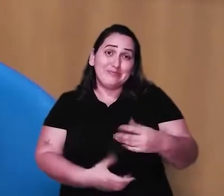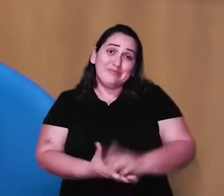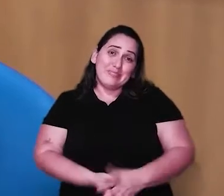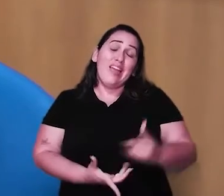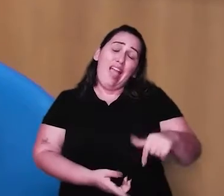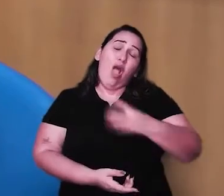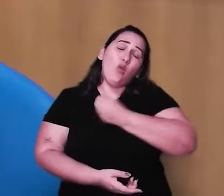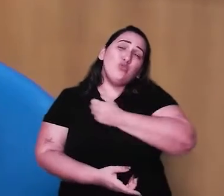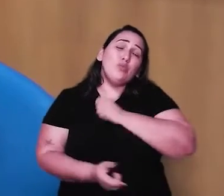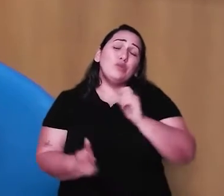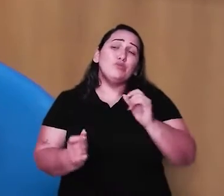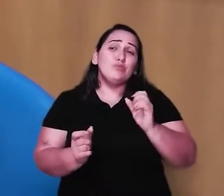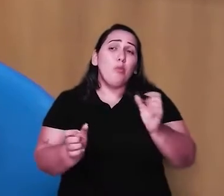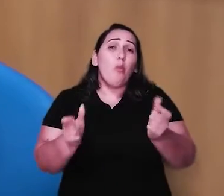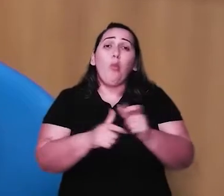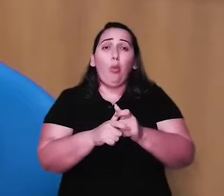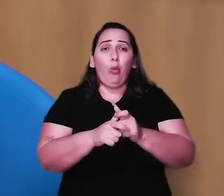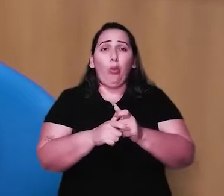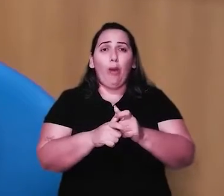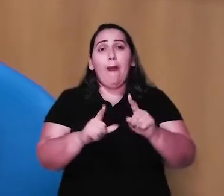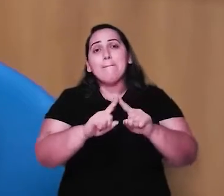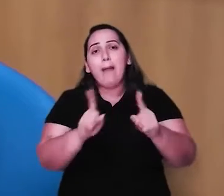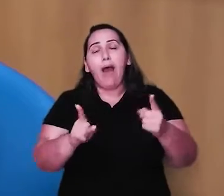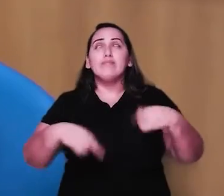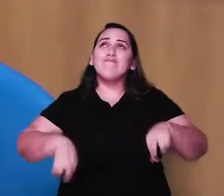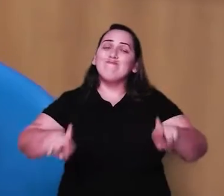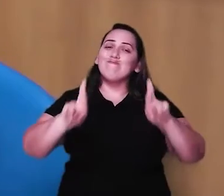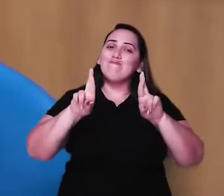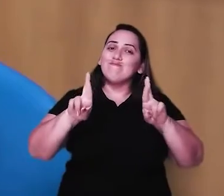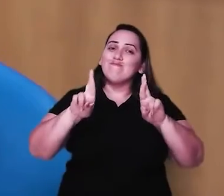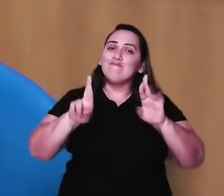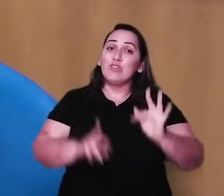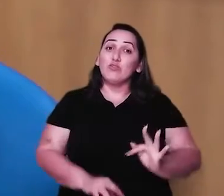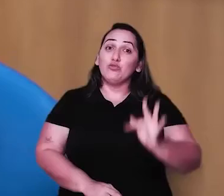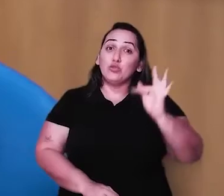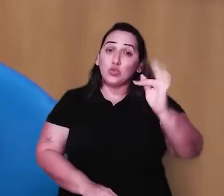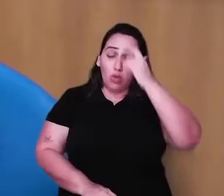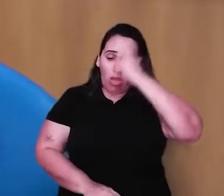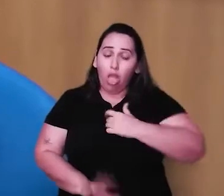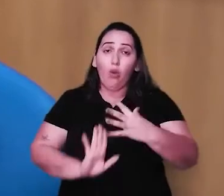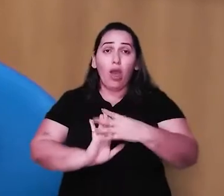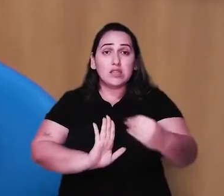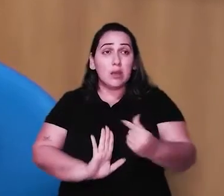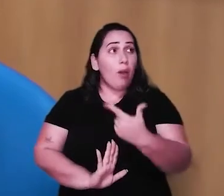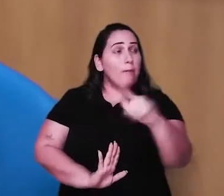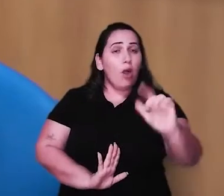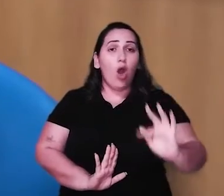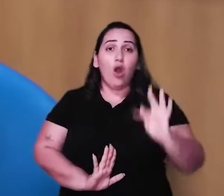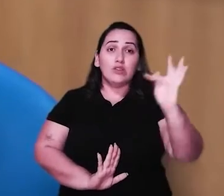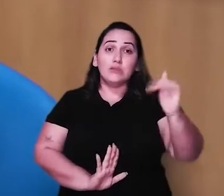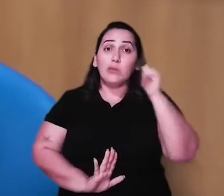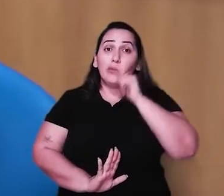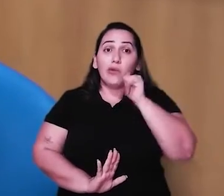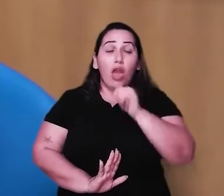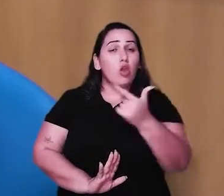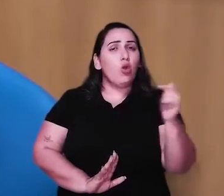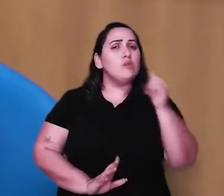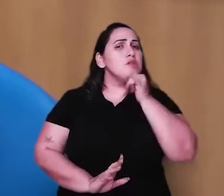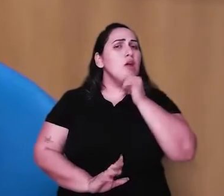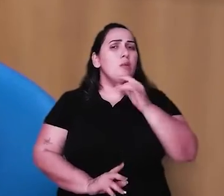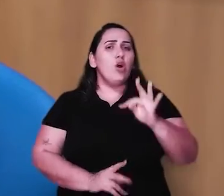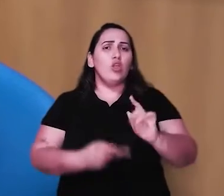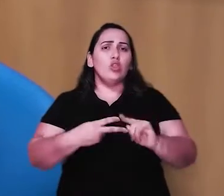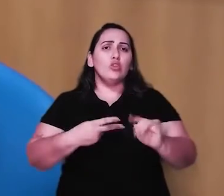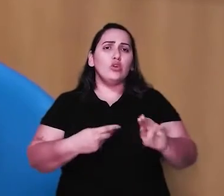consecutivos. Então, o número é muito tímido, mas a minha esperança é que o meu exemplo e o das outras colegas,